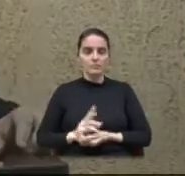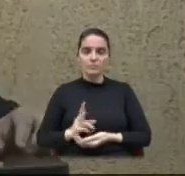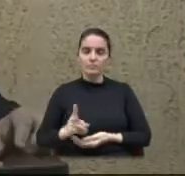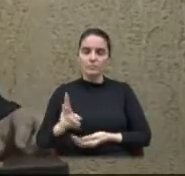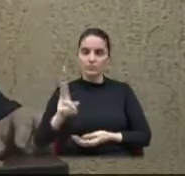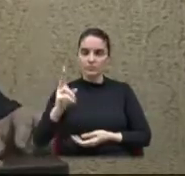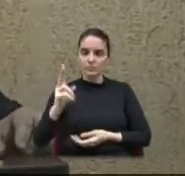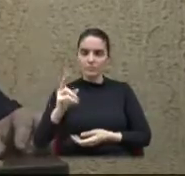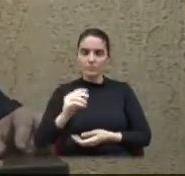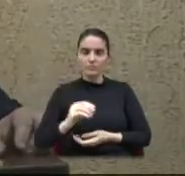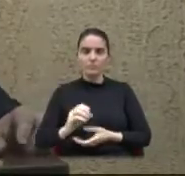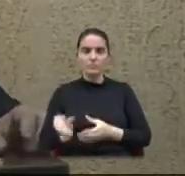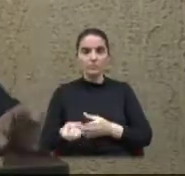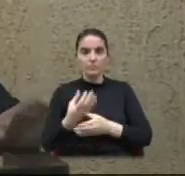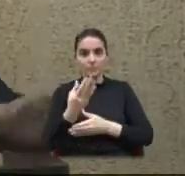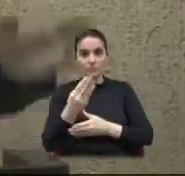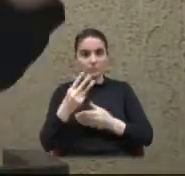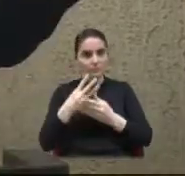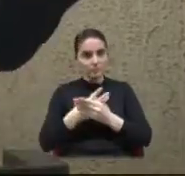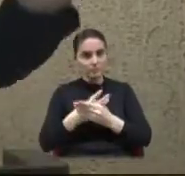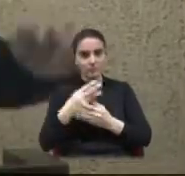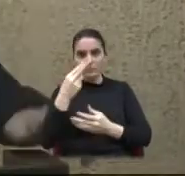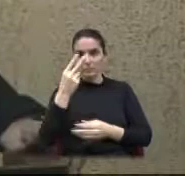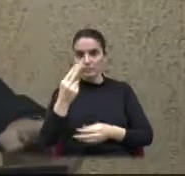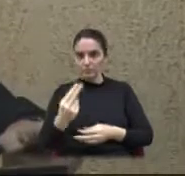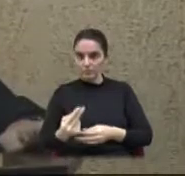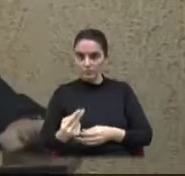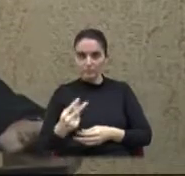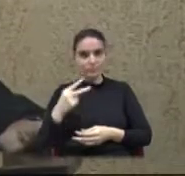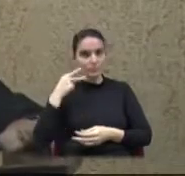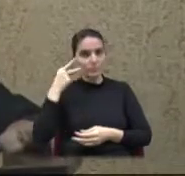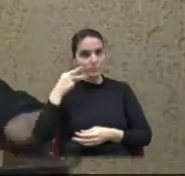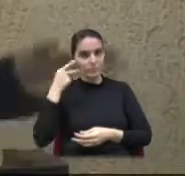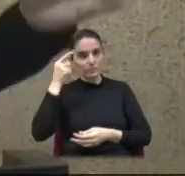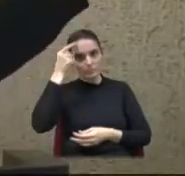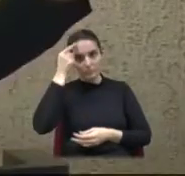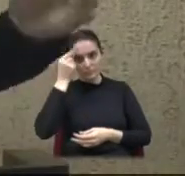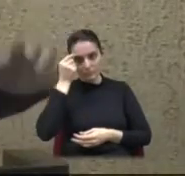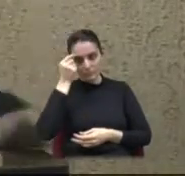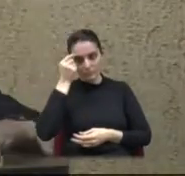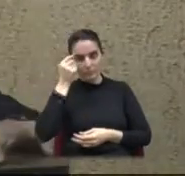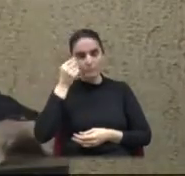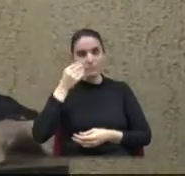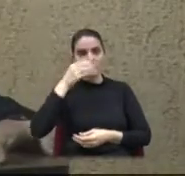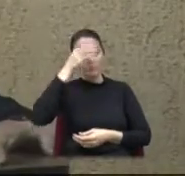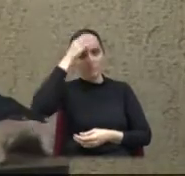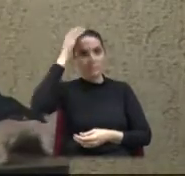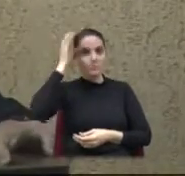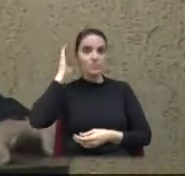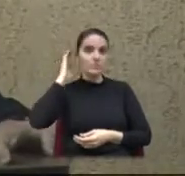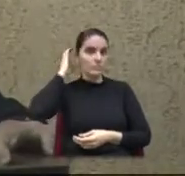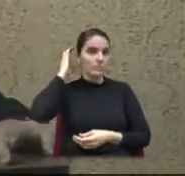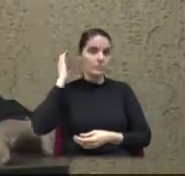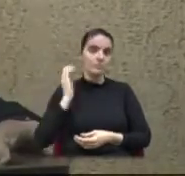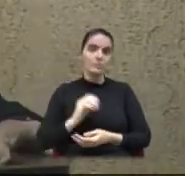até aos tempos de hoje, como é o caso do vereador Anderson Pereira, da doutora Carolina